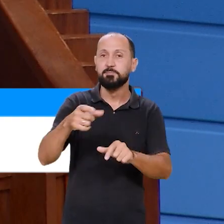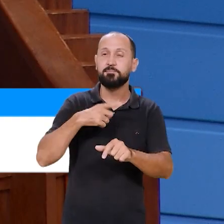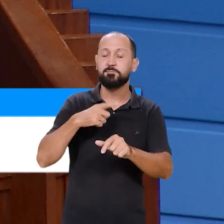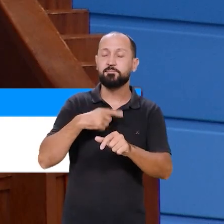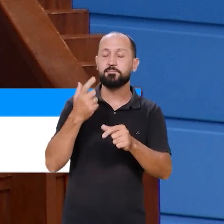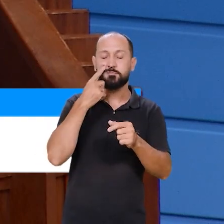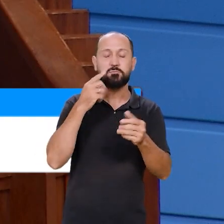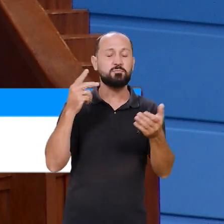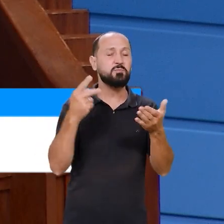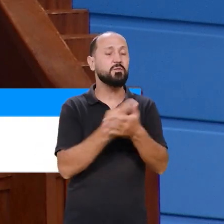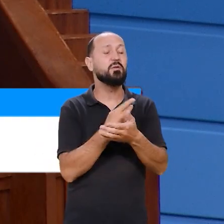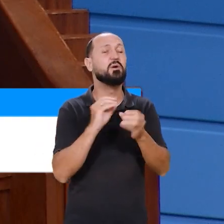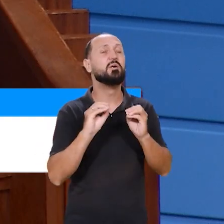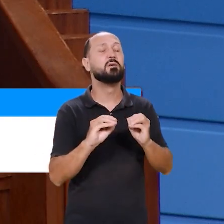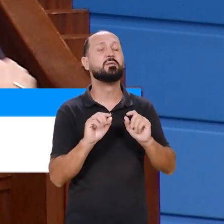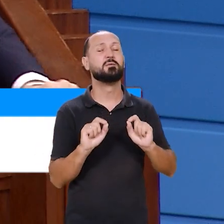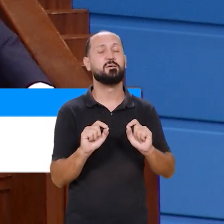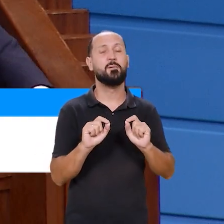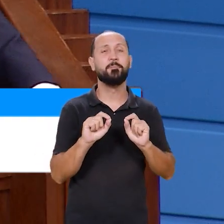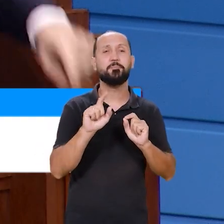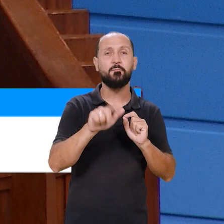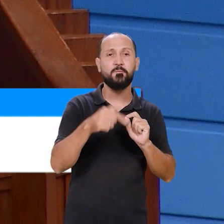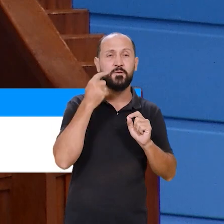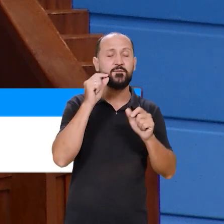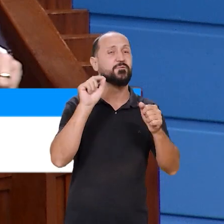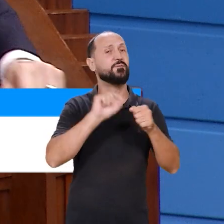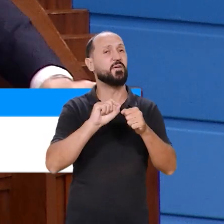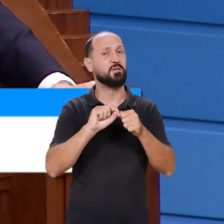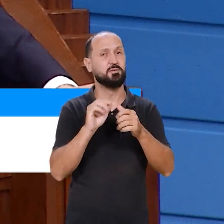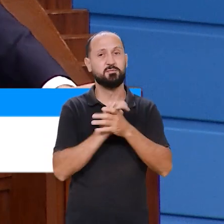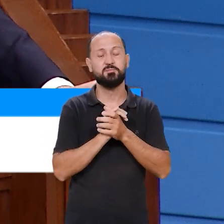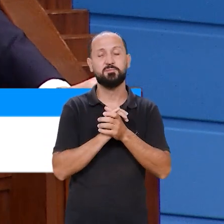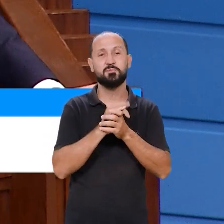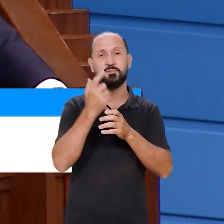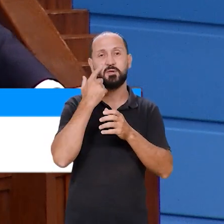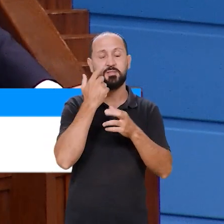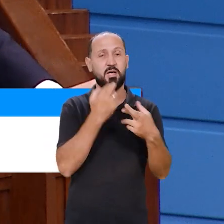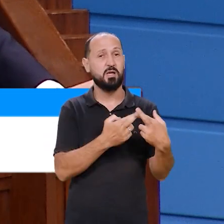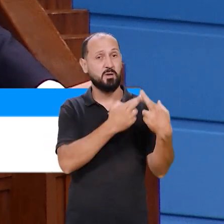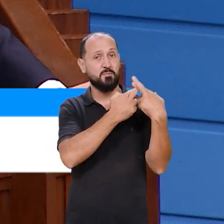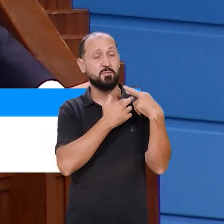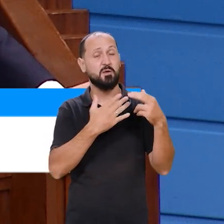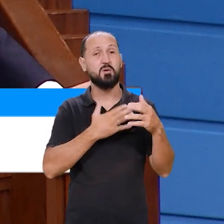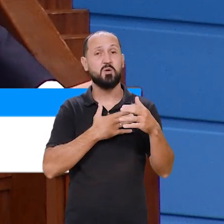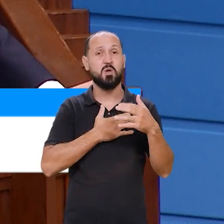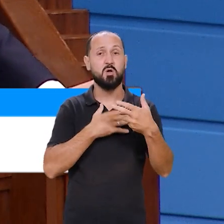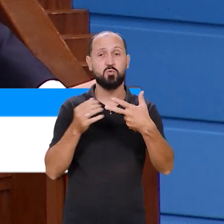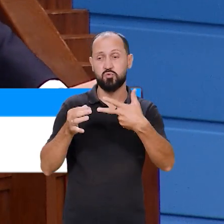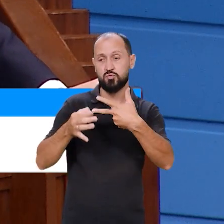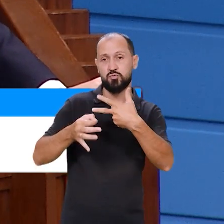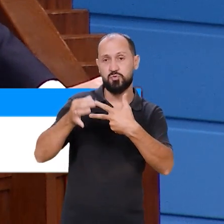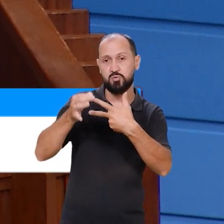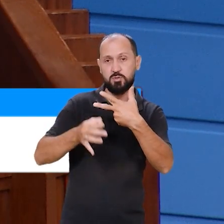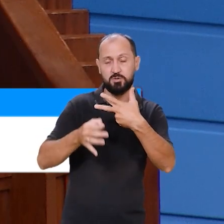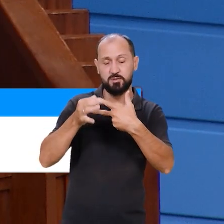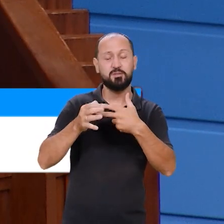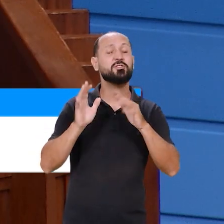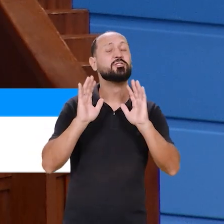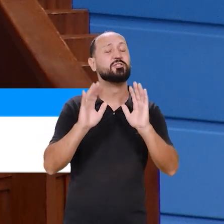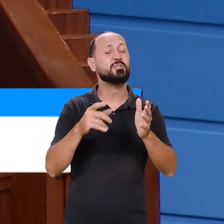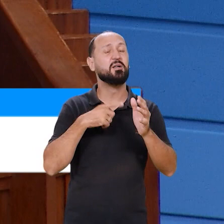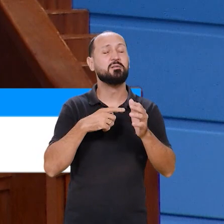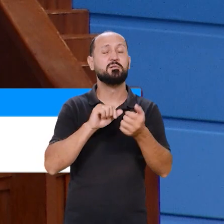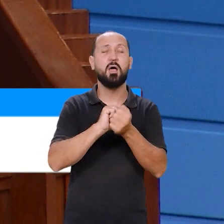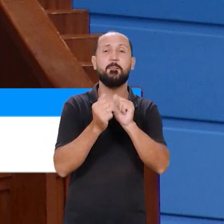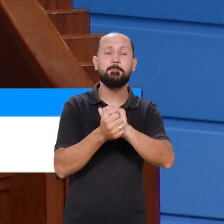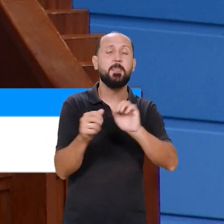tenha violado ou extrapolado. Isso foi feito. E essa responsabilidade é do Poder Judiciário. Nós já